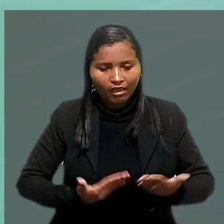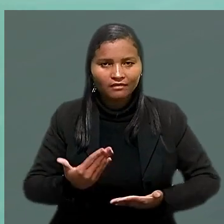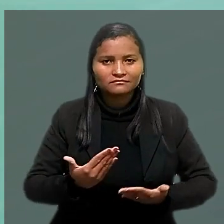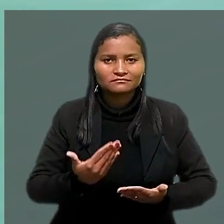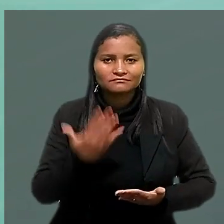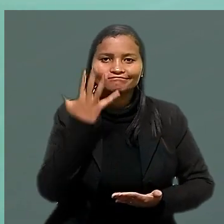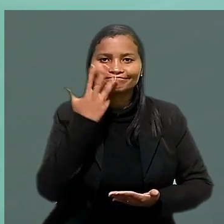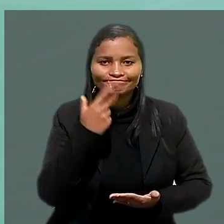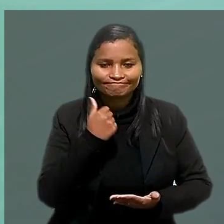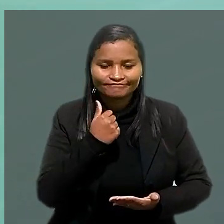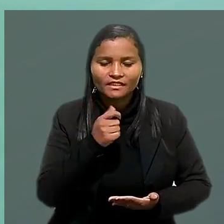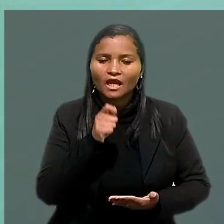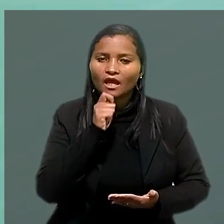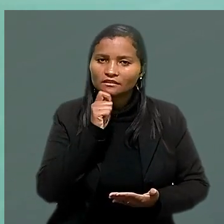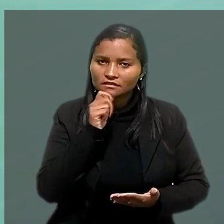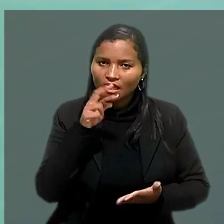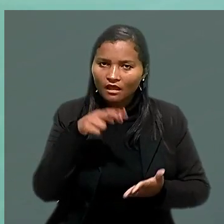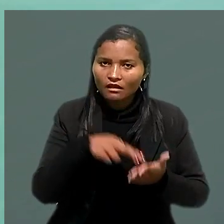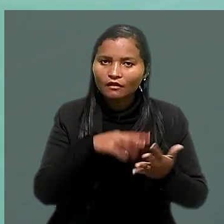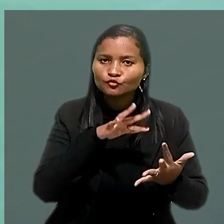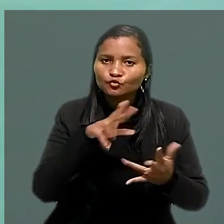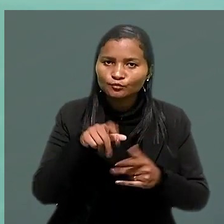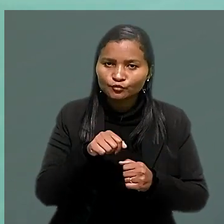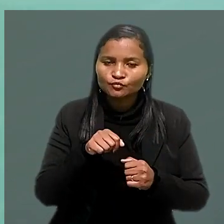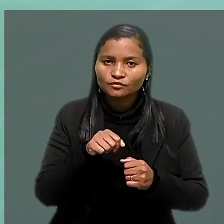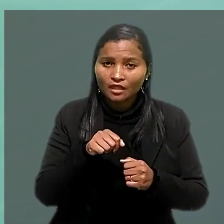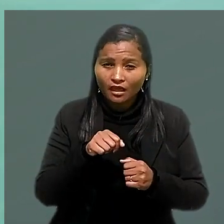de crianças, né? É uma realidade ainda no